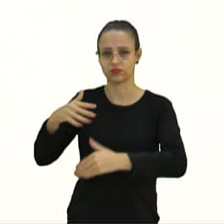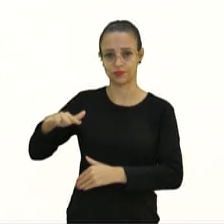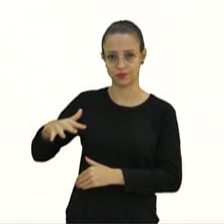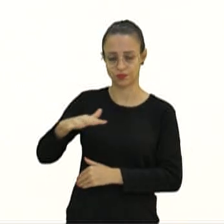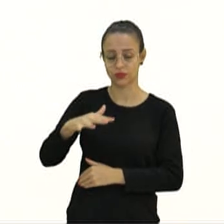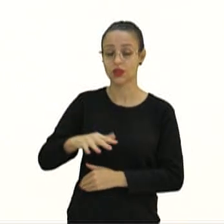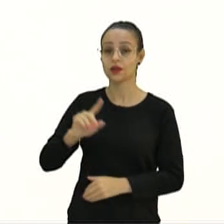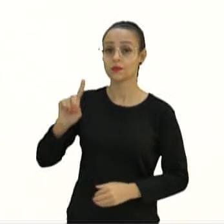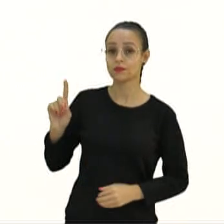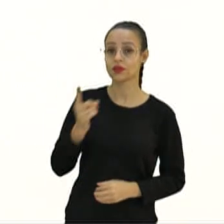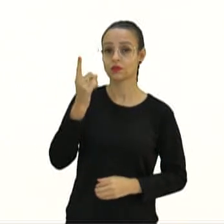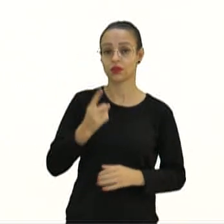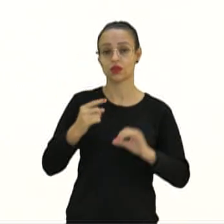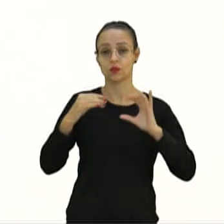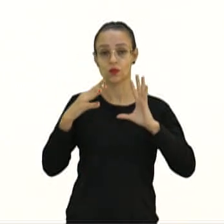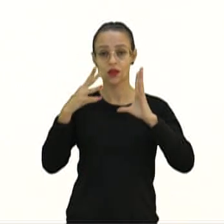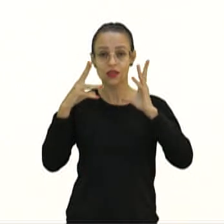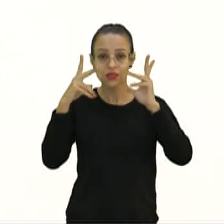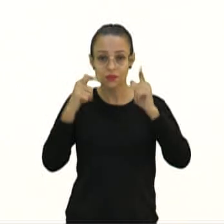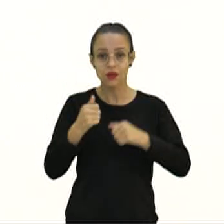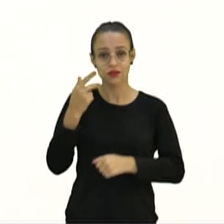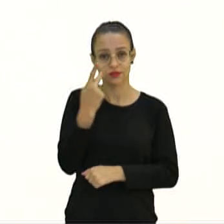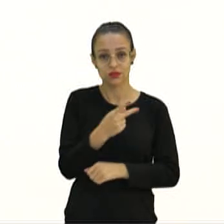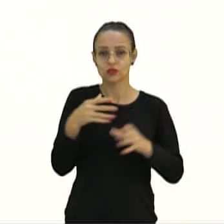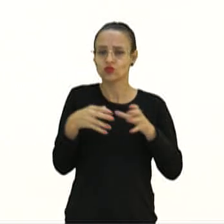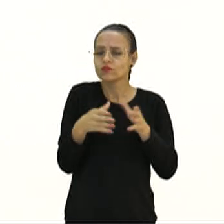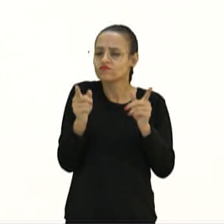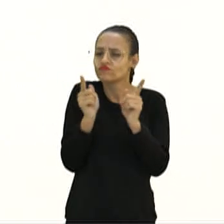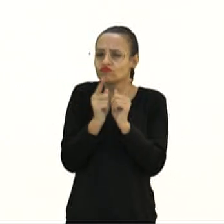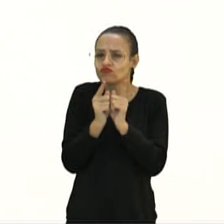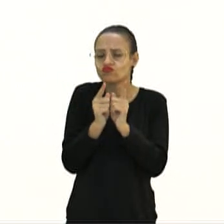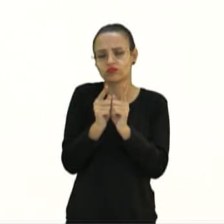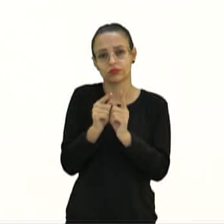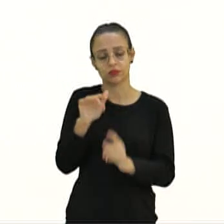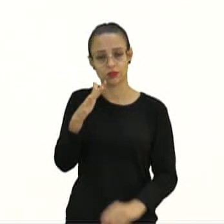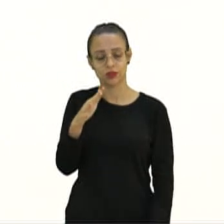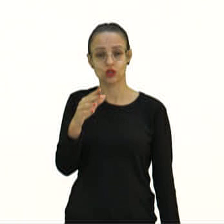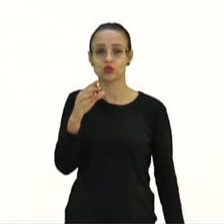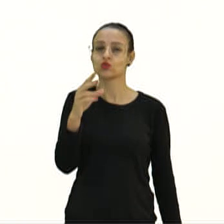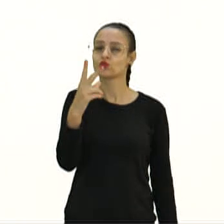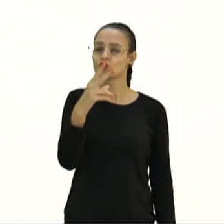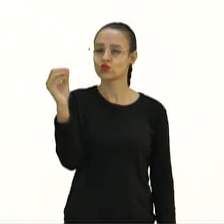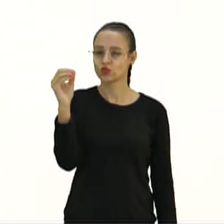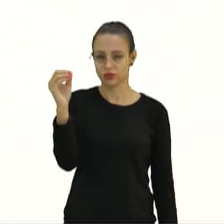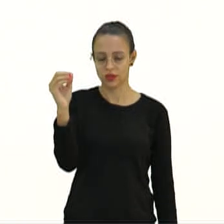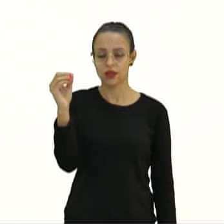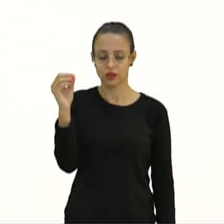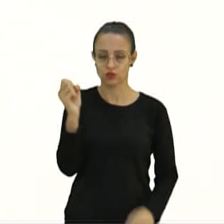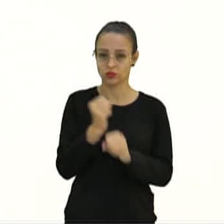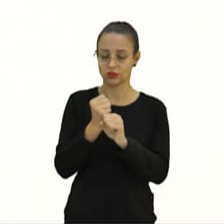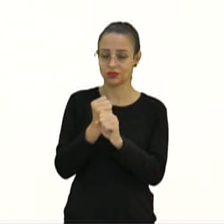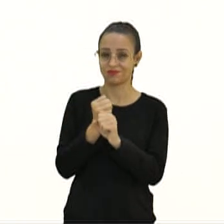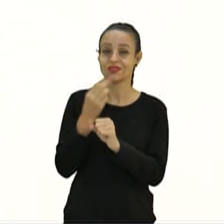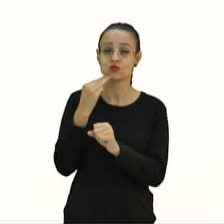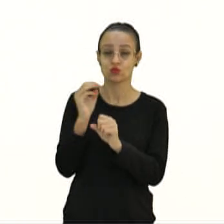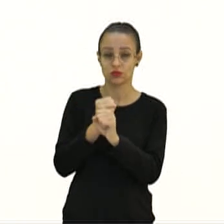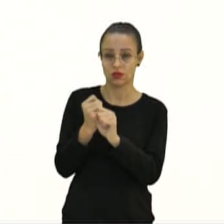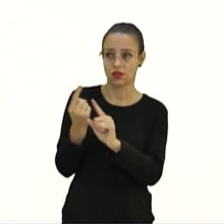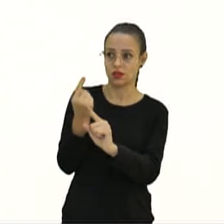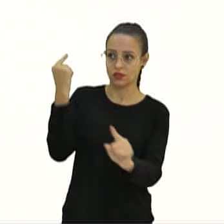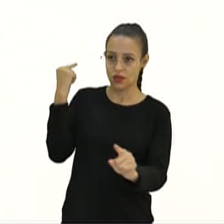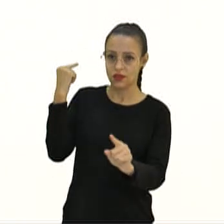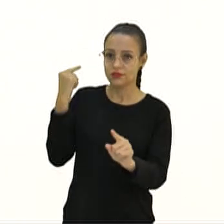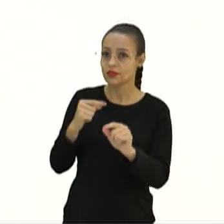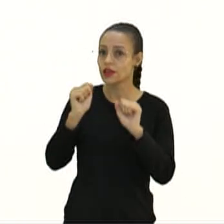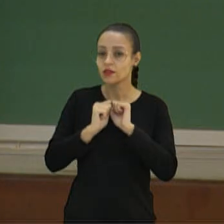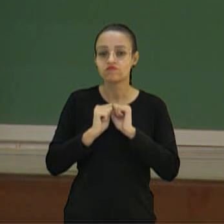desse grupo eram bem pequenos. Entre 265 milhões de anos atrás, os répteis se tornaram dominantes no planeta.